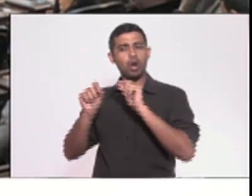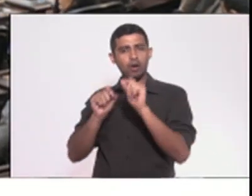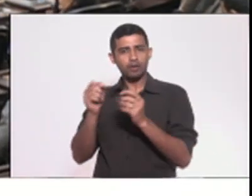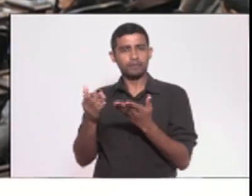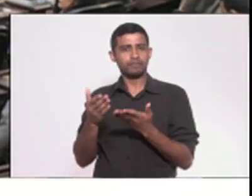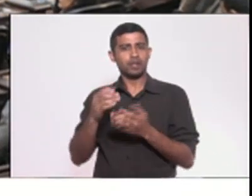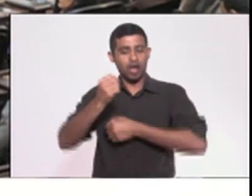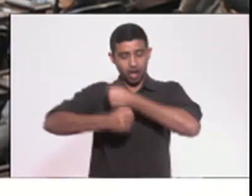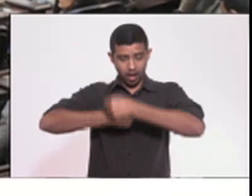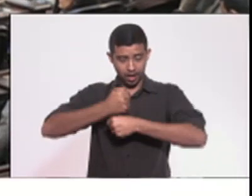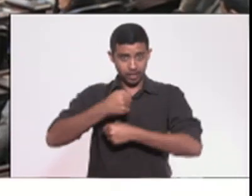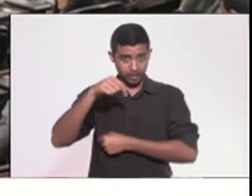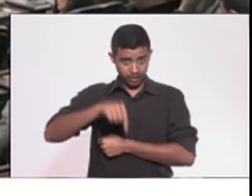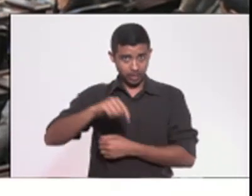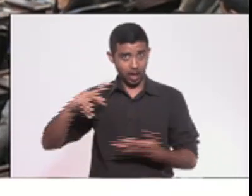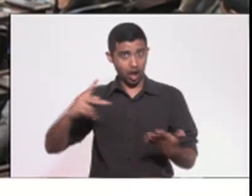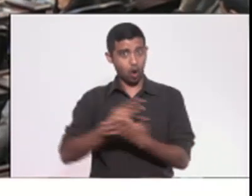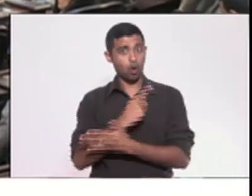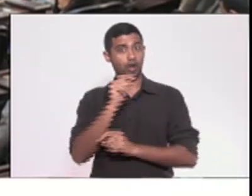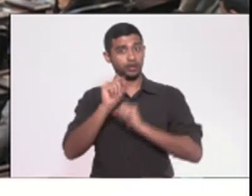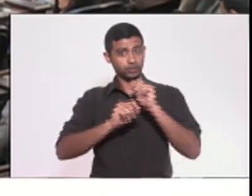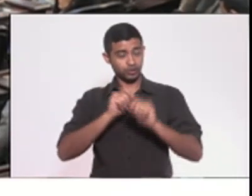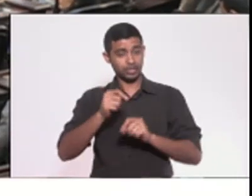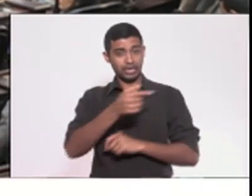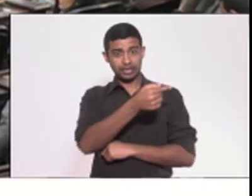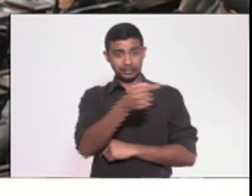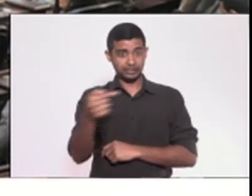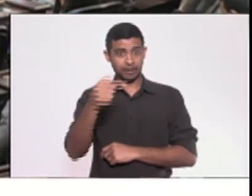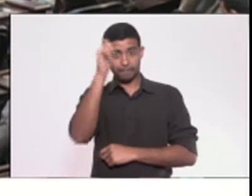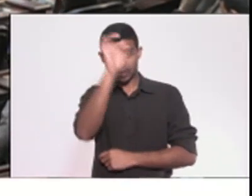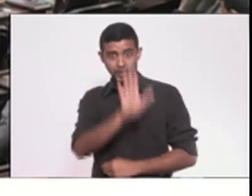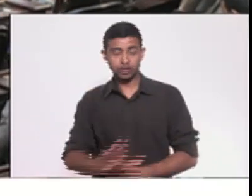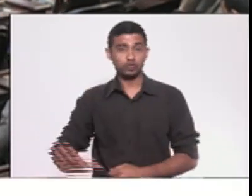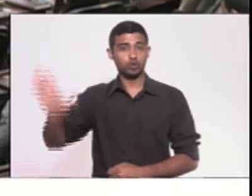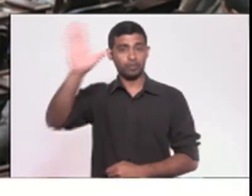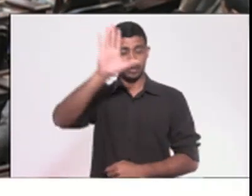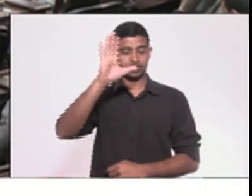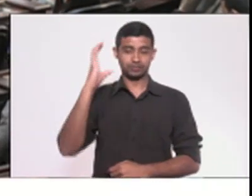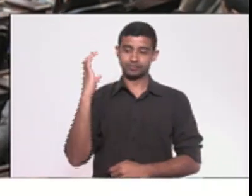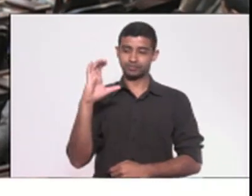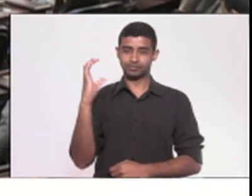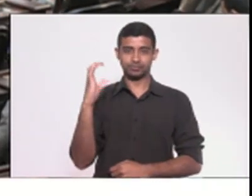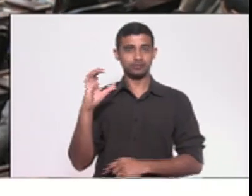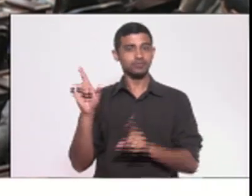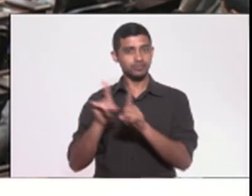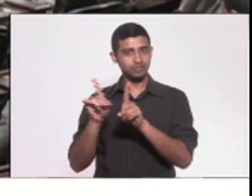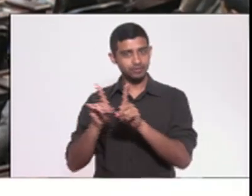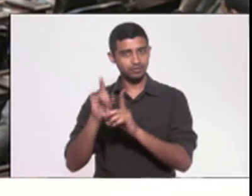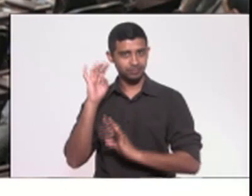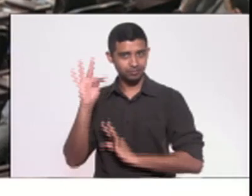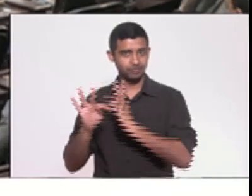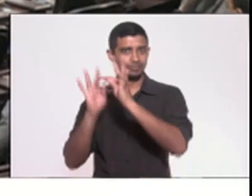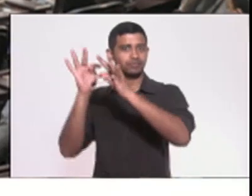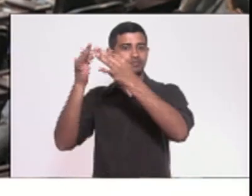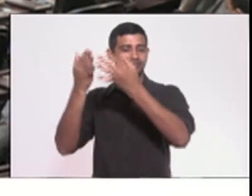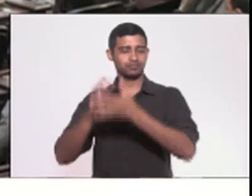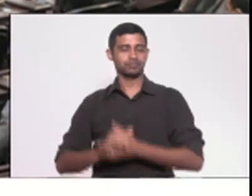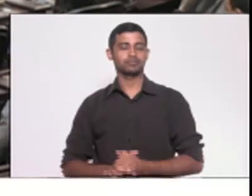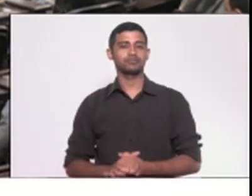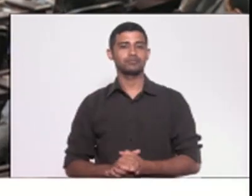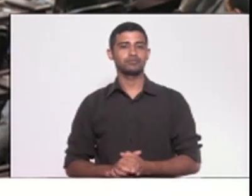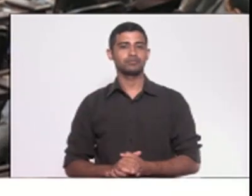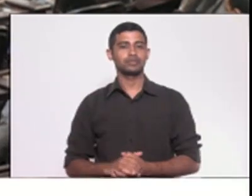acontece simultaneamente a Semana Nacional de Ciência e Tecnologia, que tem